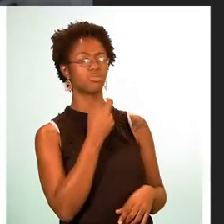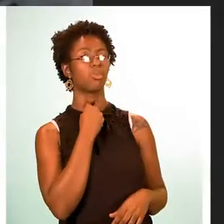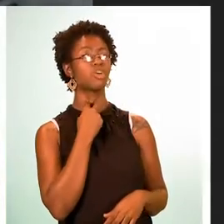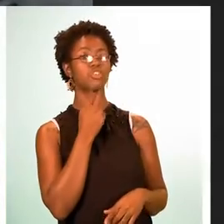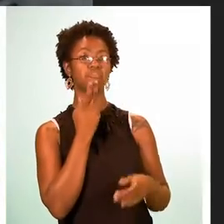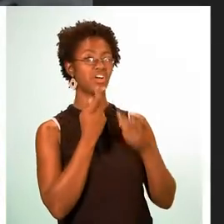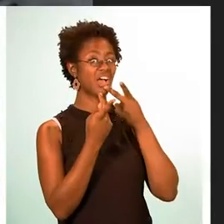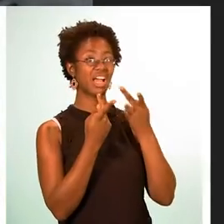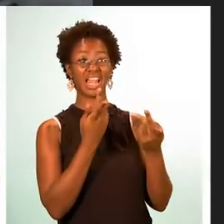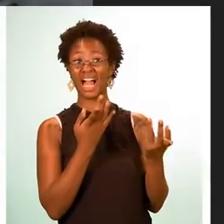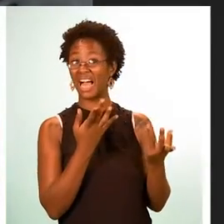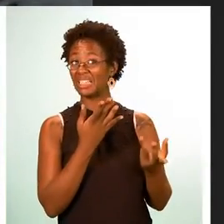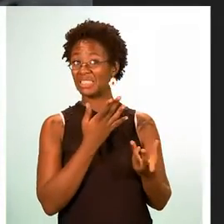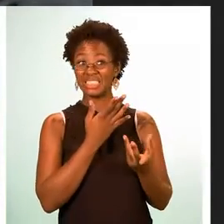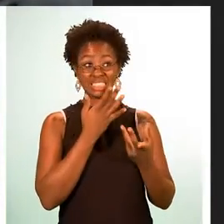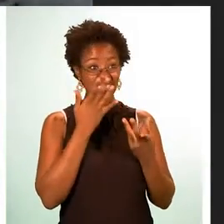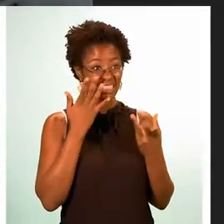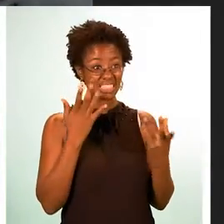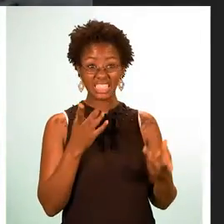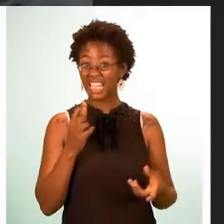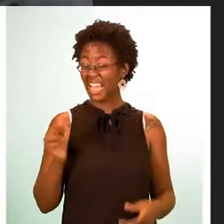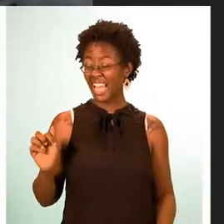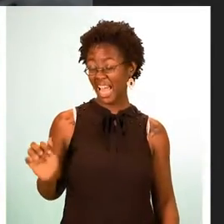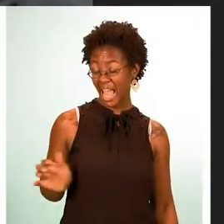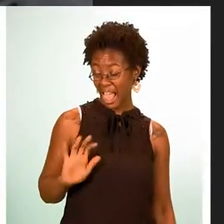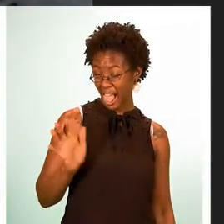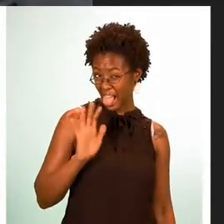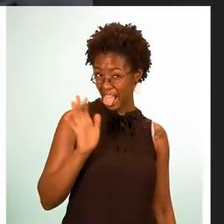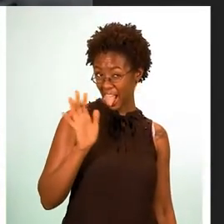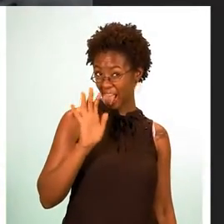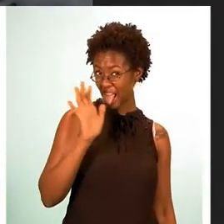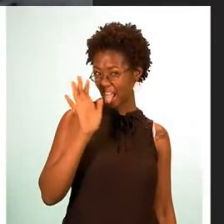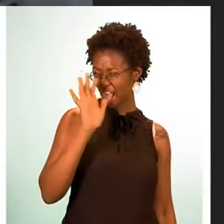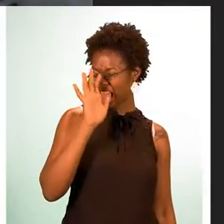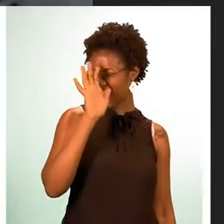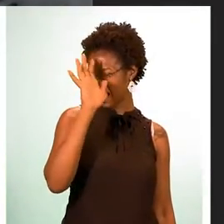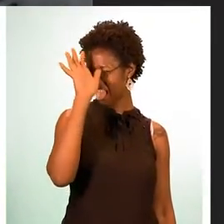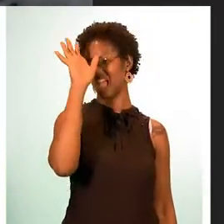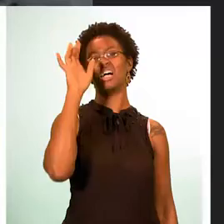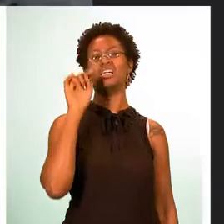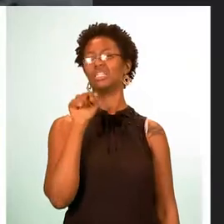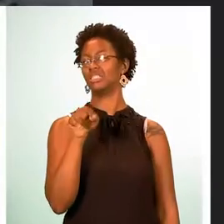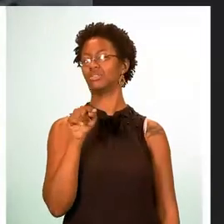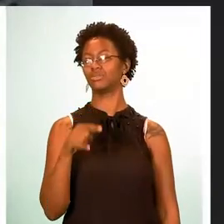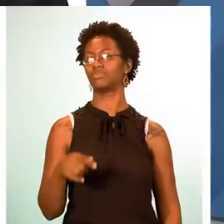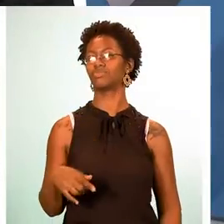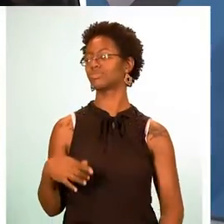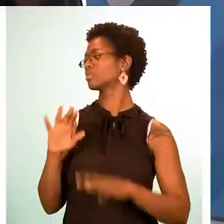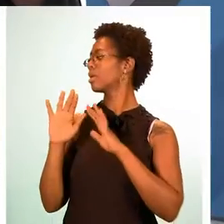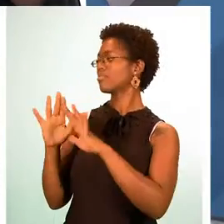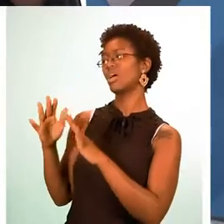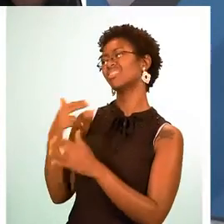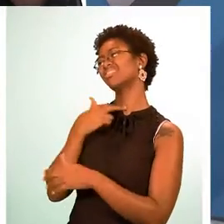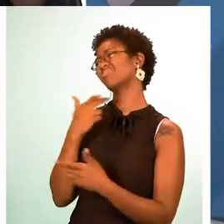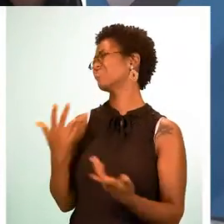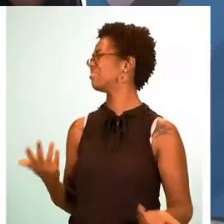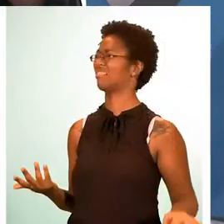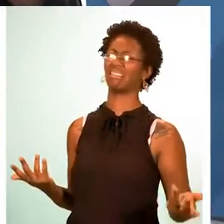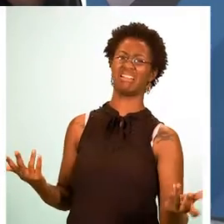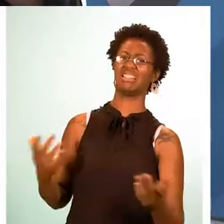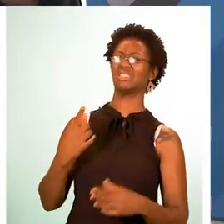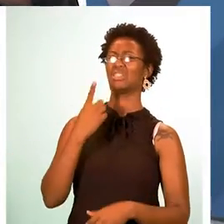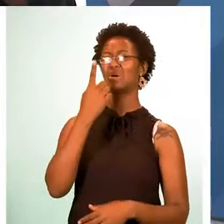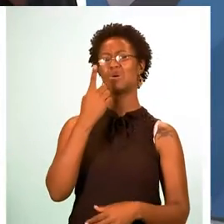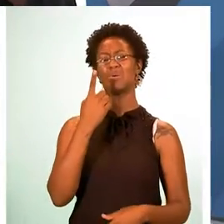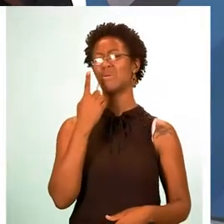dá nem para dizer, é uma coisa assim absurda o preço do quilate de uma coisa dessa. Ah, mas não vale a pena pelo dano ambiental,